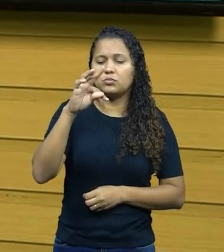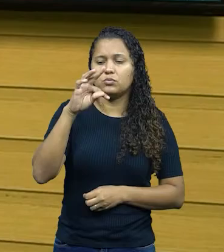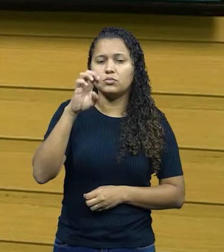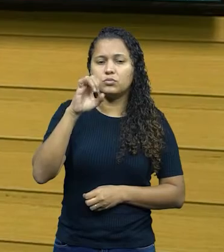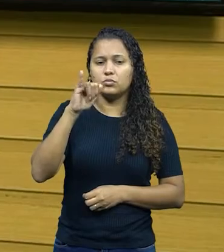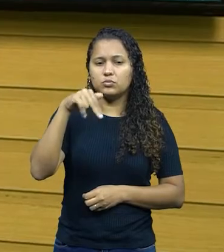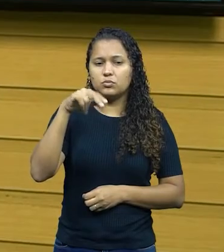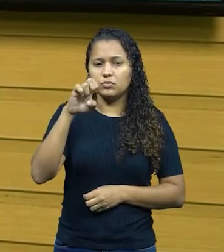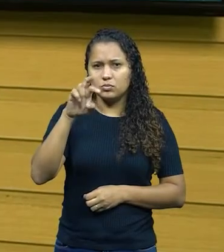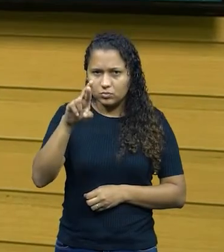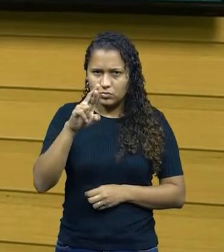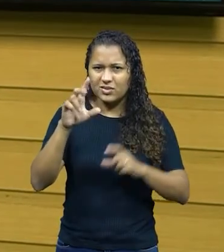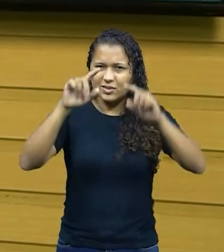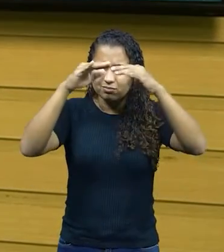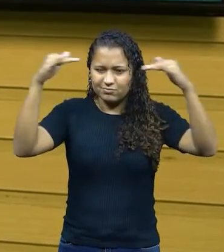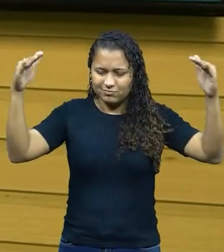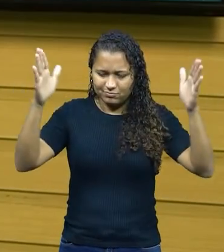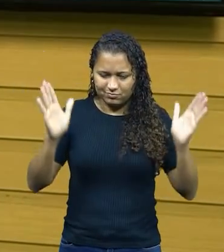aqueles containers, eles têm